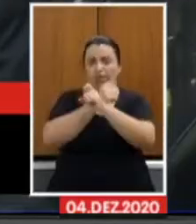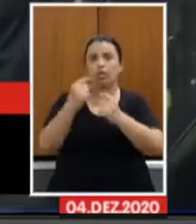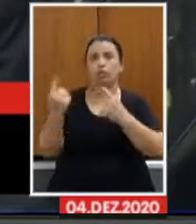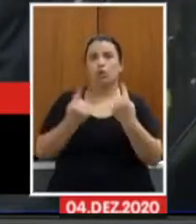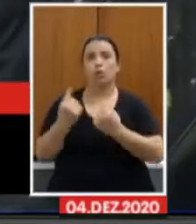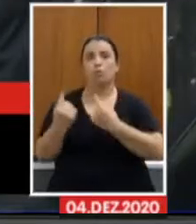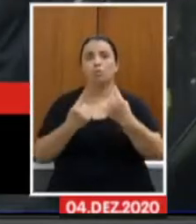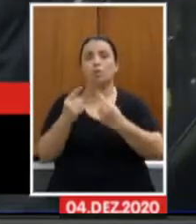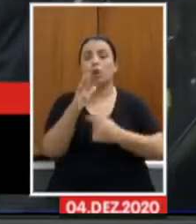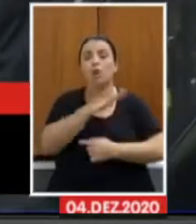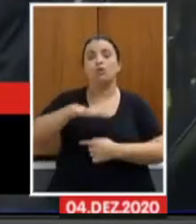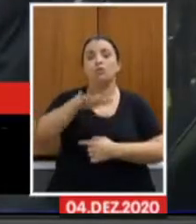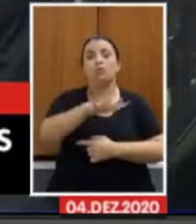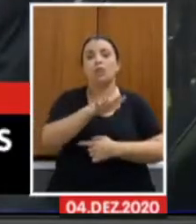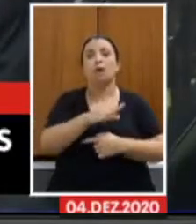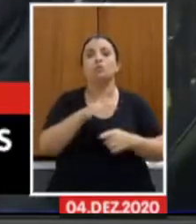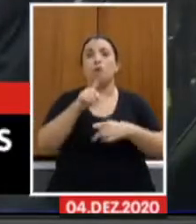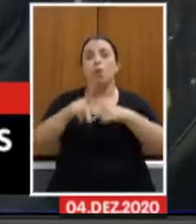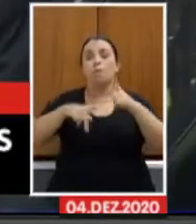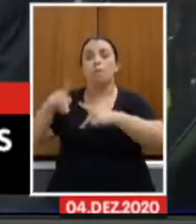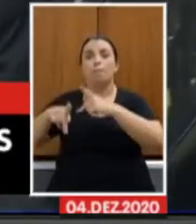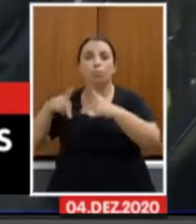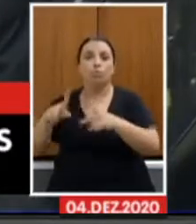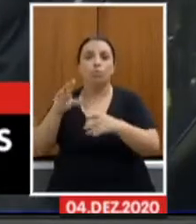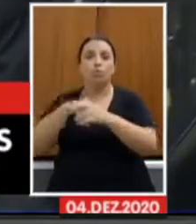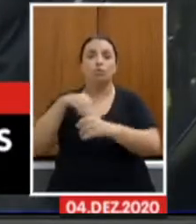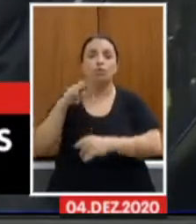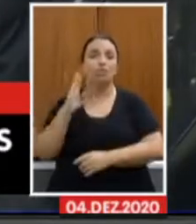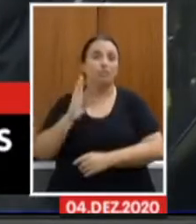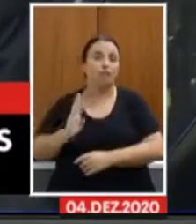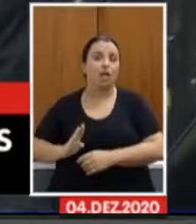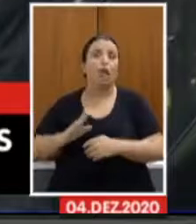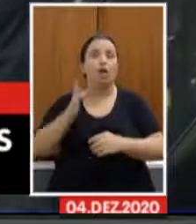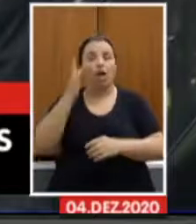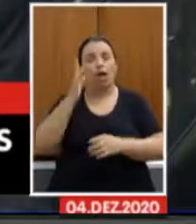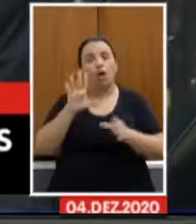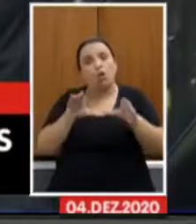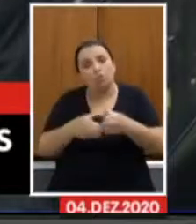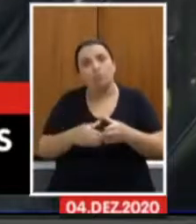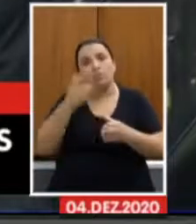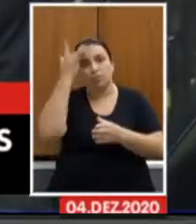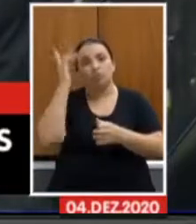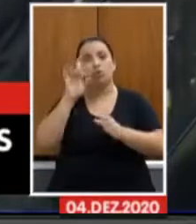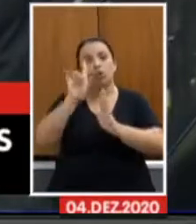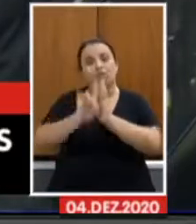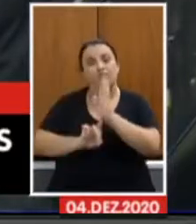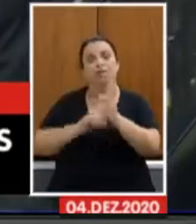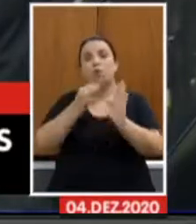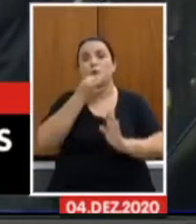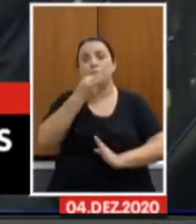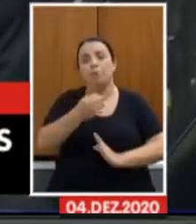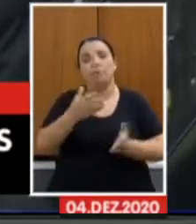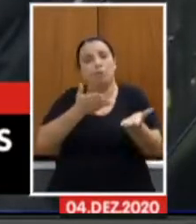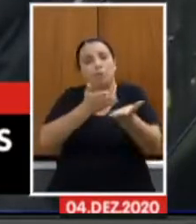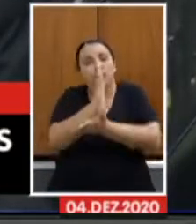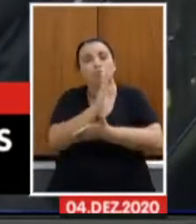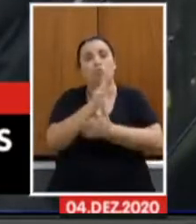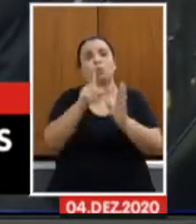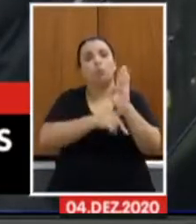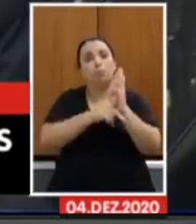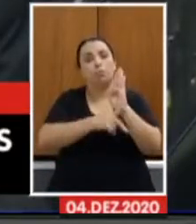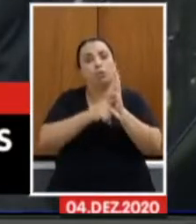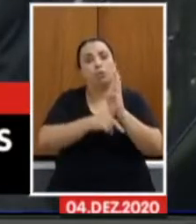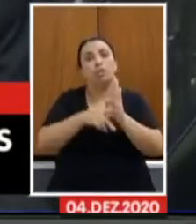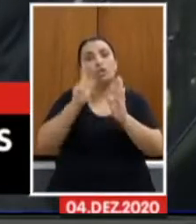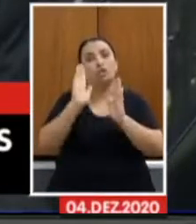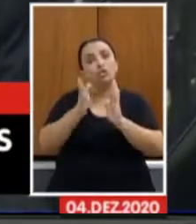uso público no Estado. A Comissão de Pessoa com Deficiência opina pela aprovação do projeto na forma do substitutivo número 1 que apresenta ao vencido em